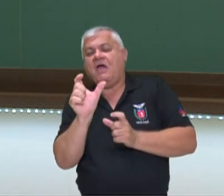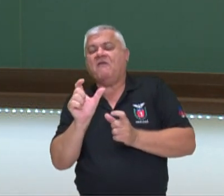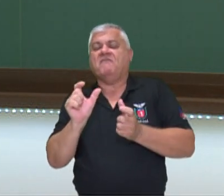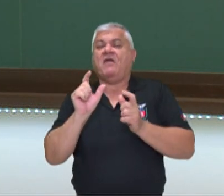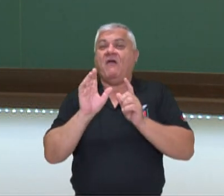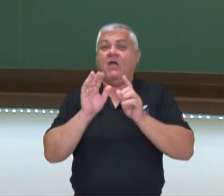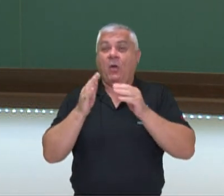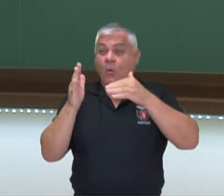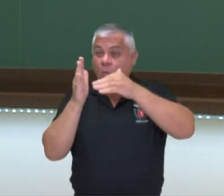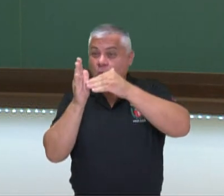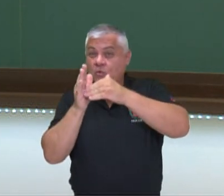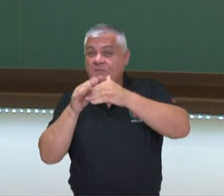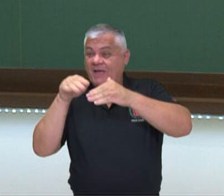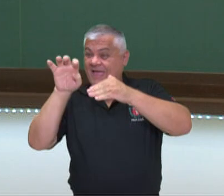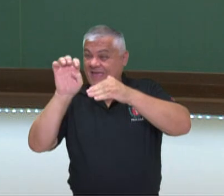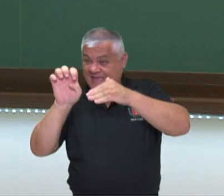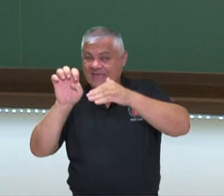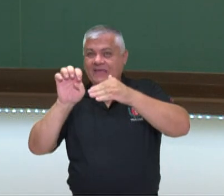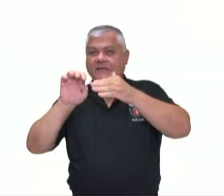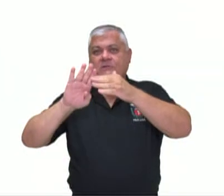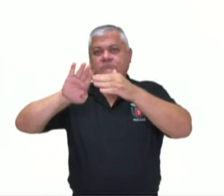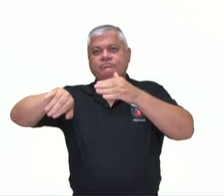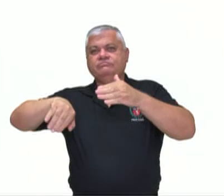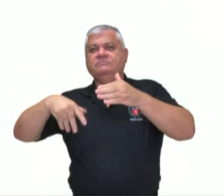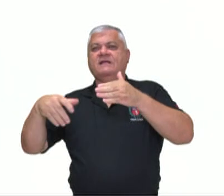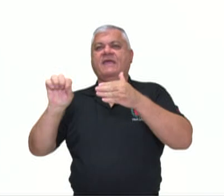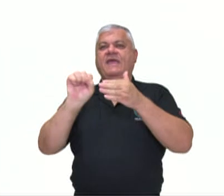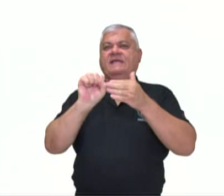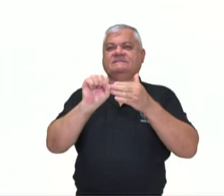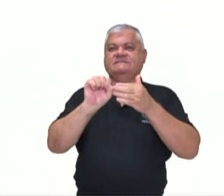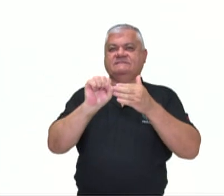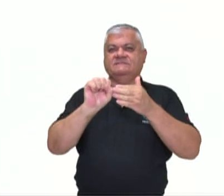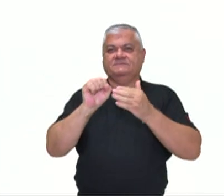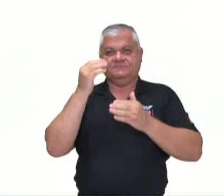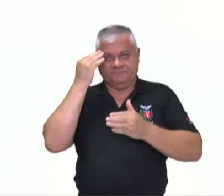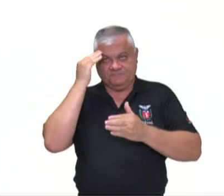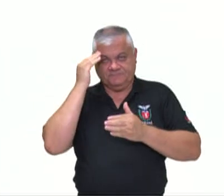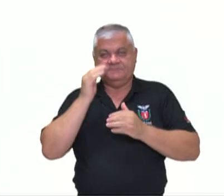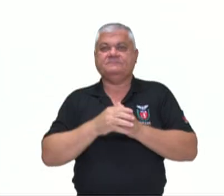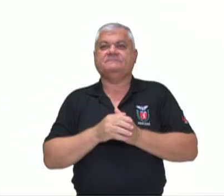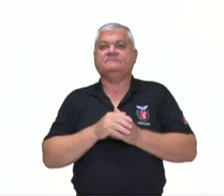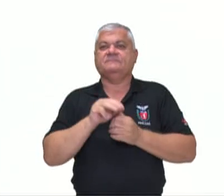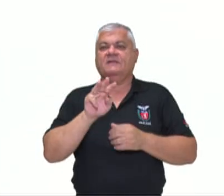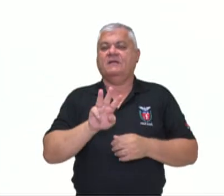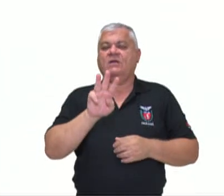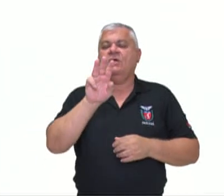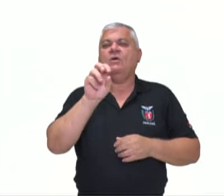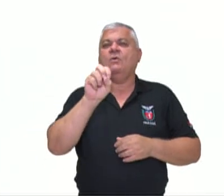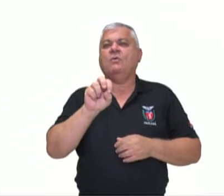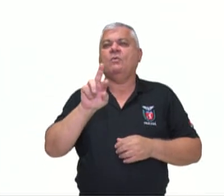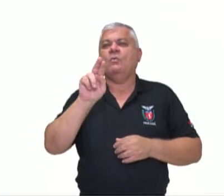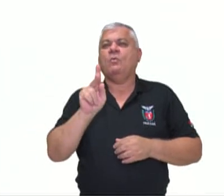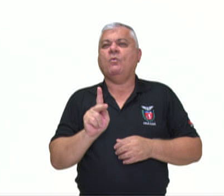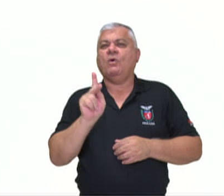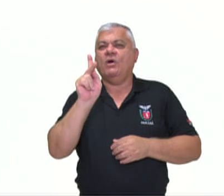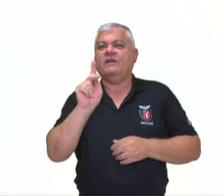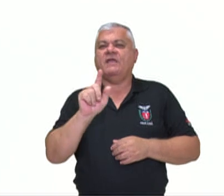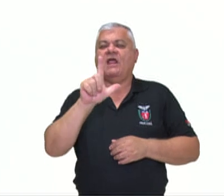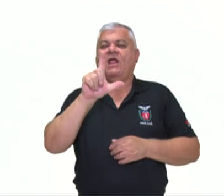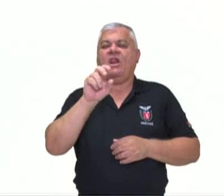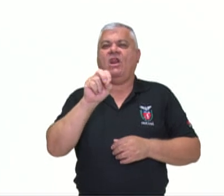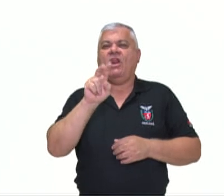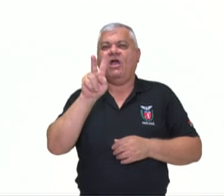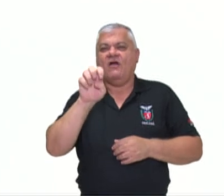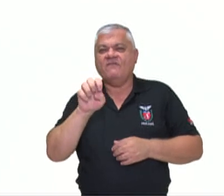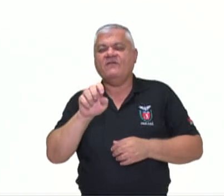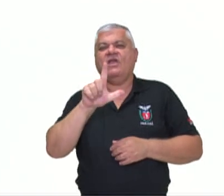que o som da letra E não vai aparecer, vai receber a letra S. Como, por exemplo, work, works, love, loves,